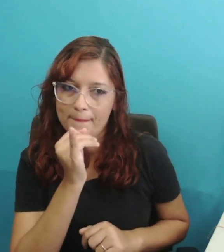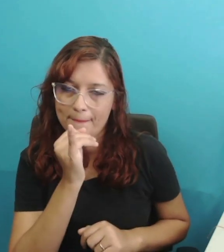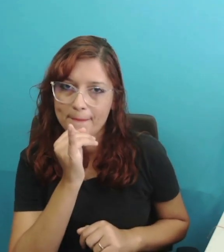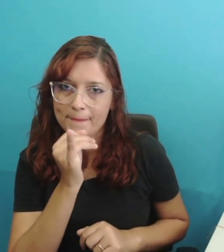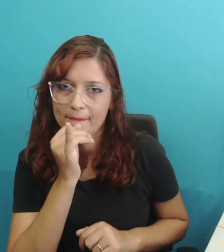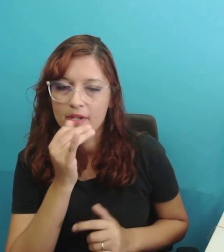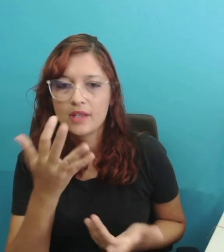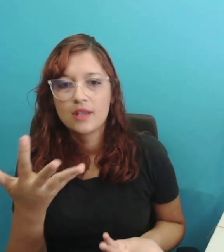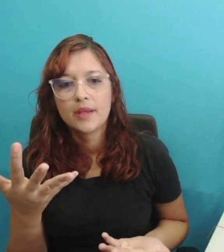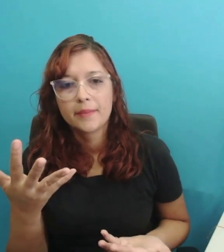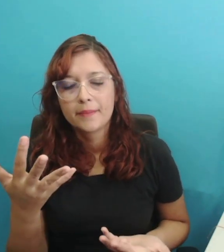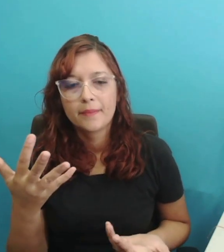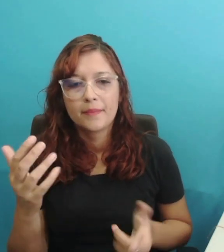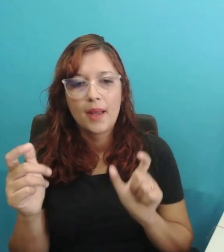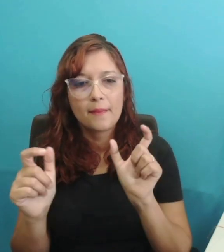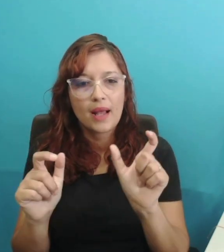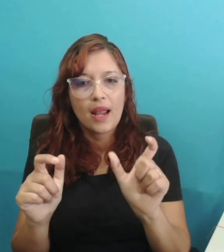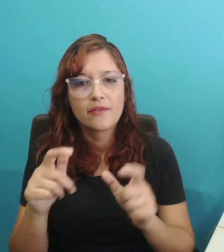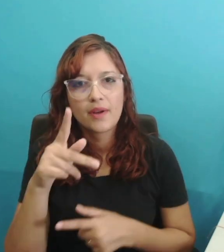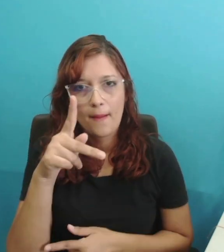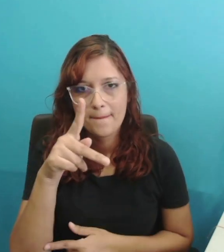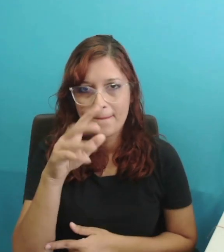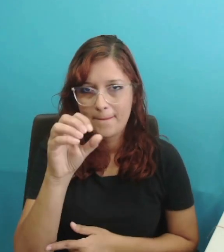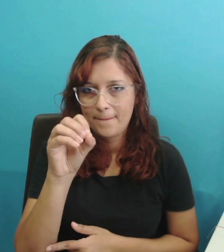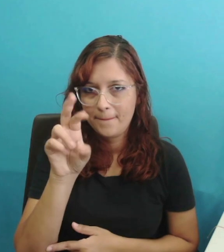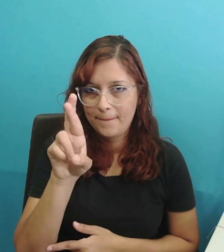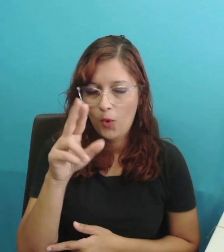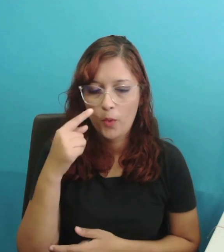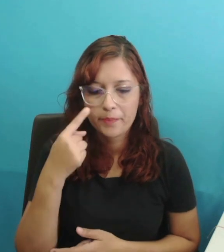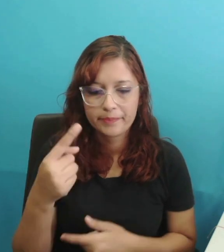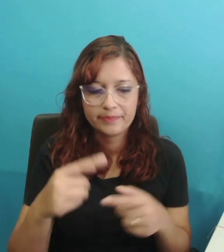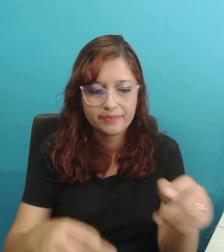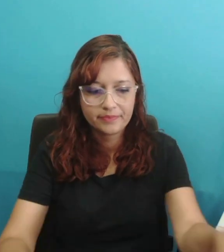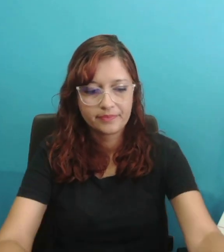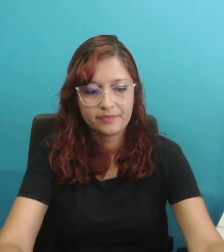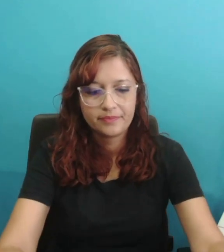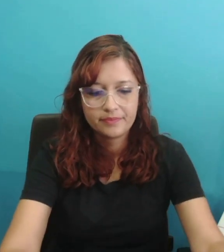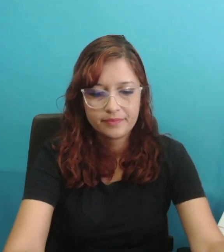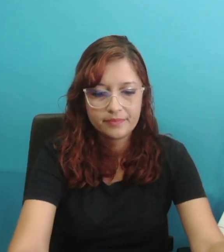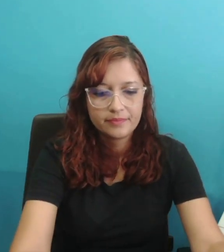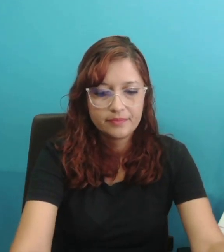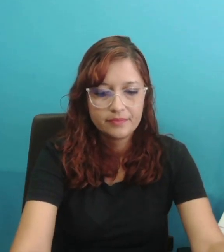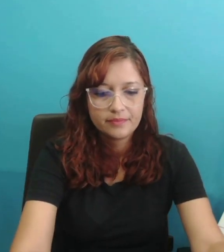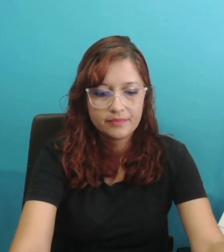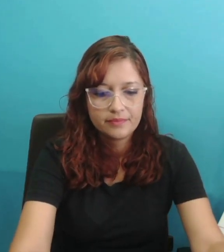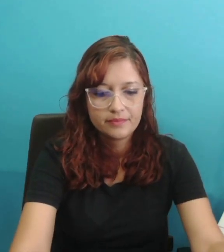a palavra que eu quero, por exemplo, a palavra por.